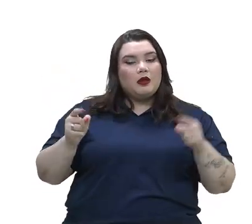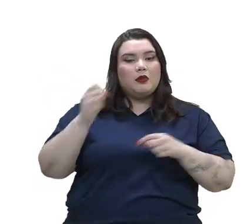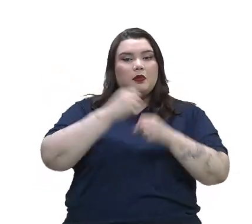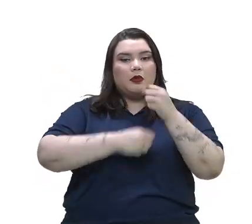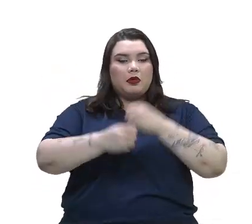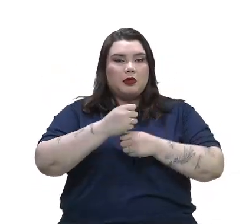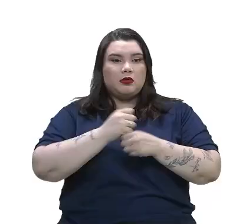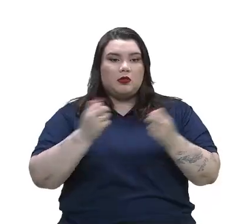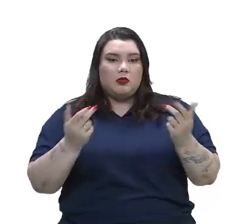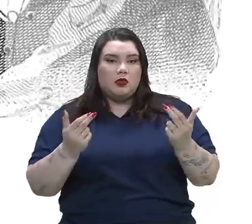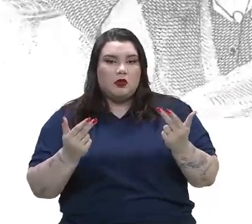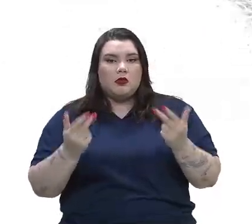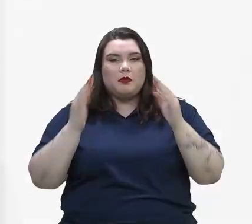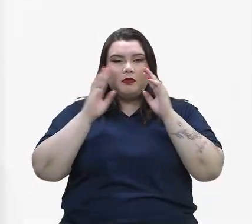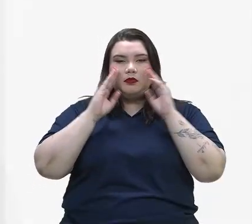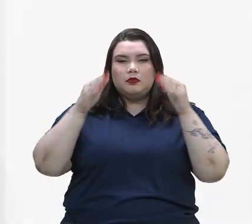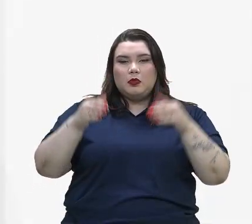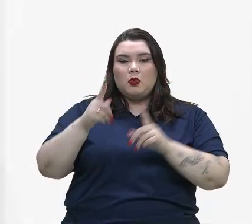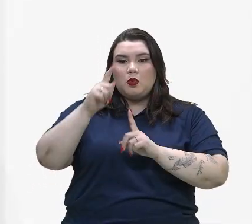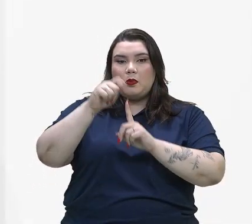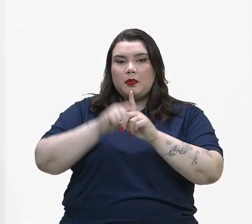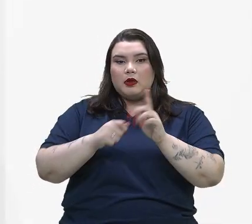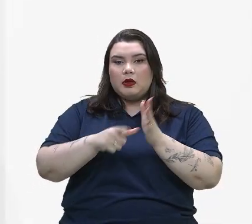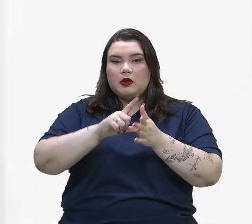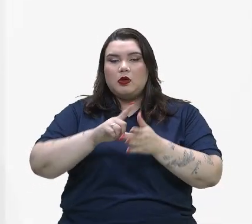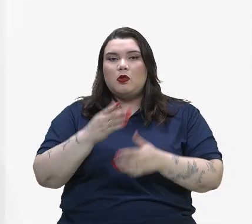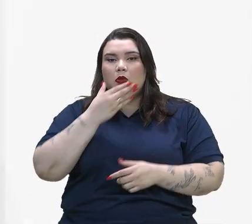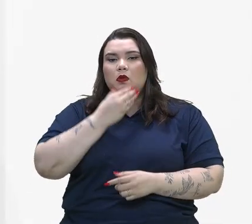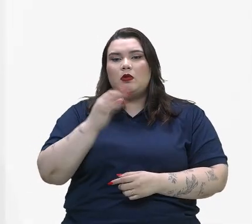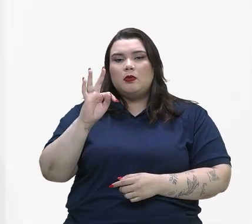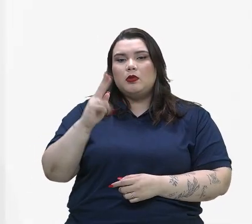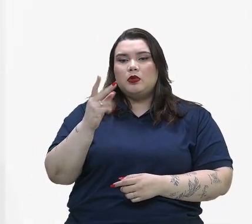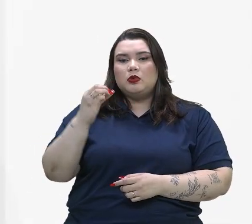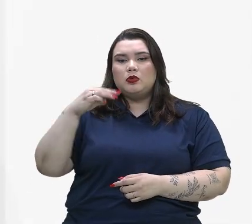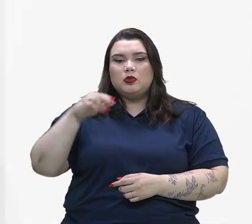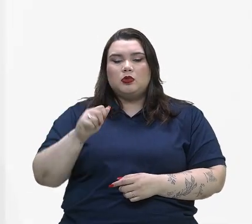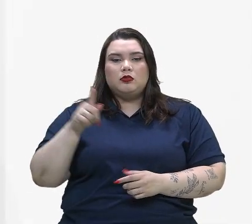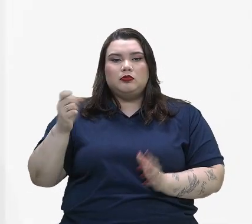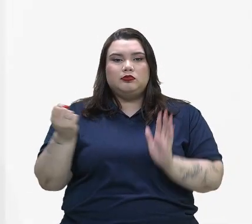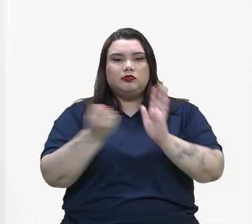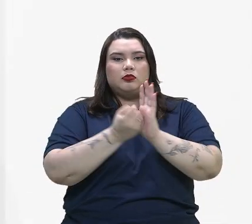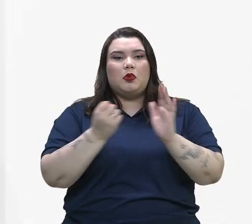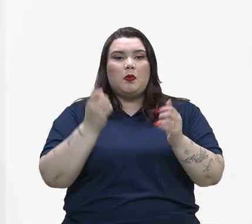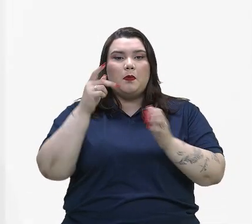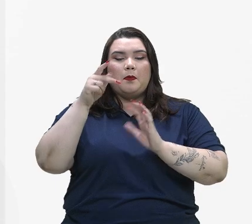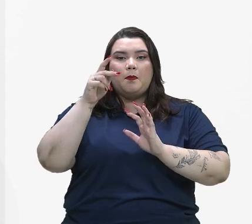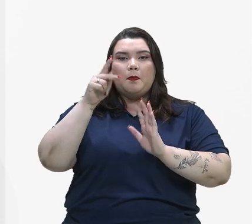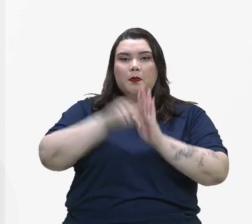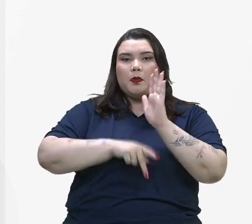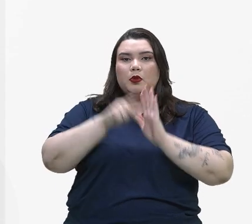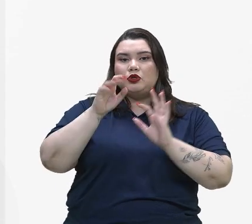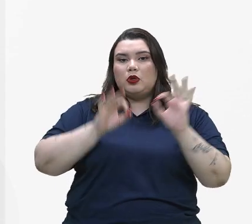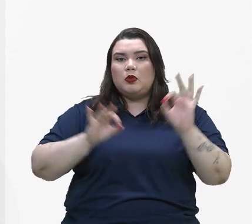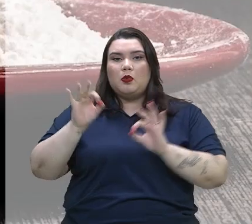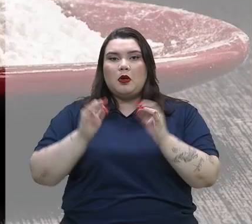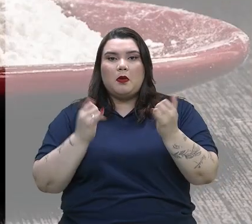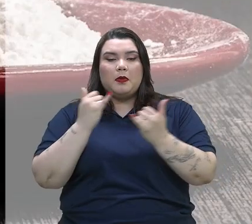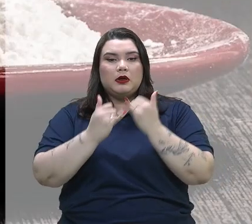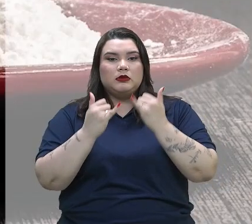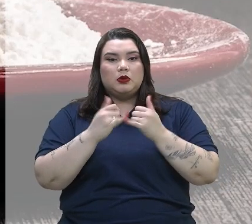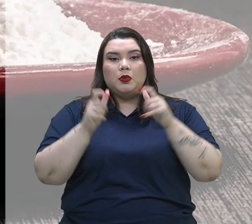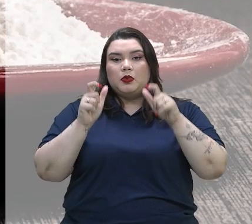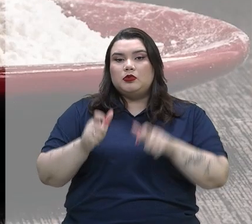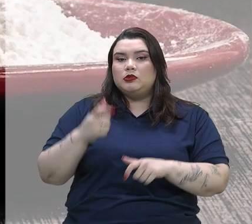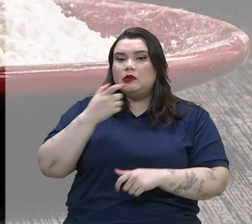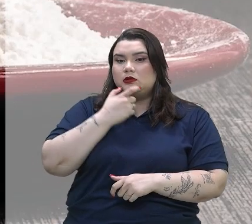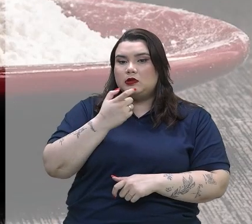ano, mais precisamente um mês antes, Thomas Hancock patenteou um processo semelhante de vulcanização na Inglaterra. Até